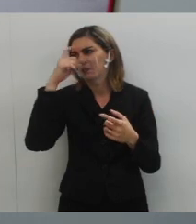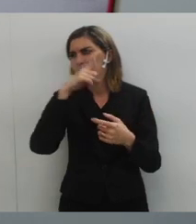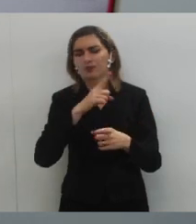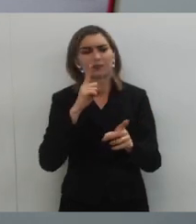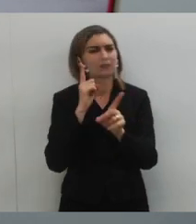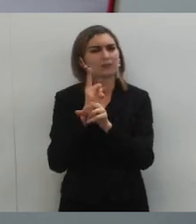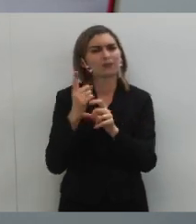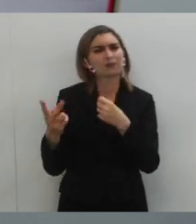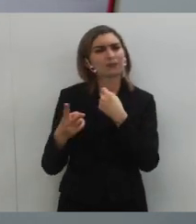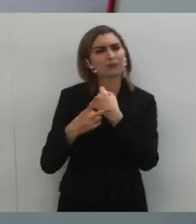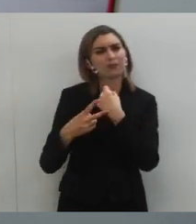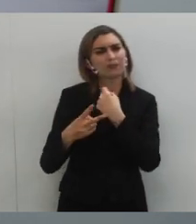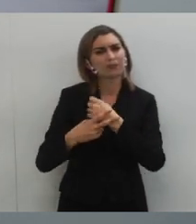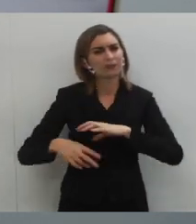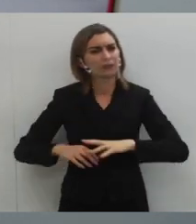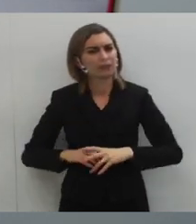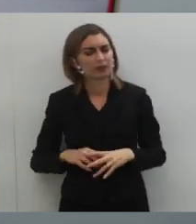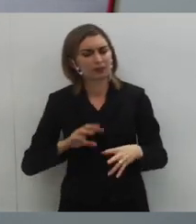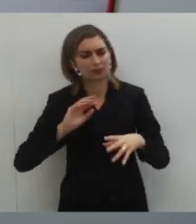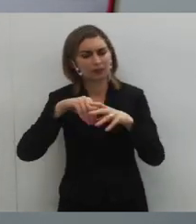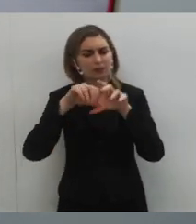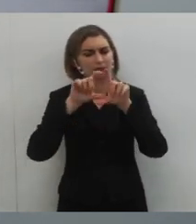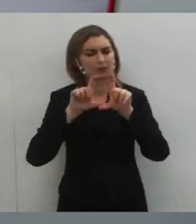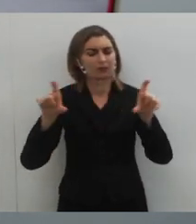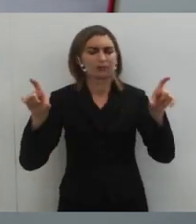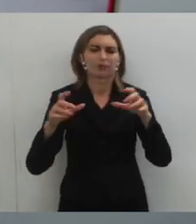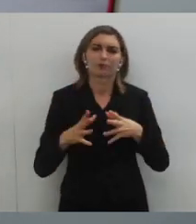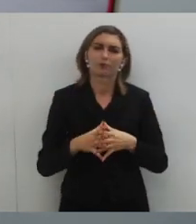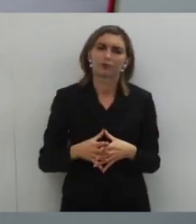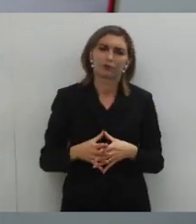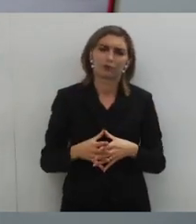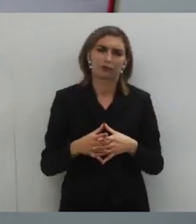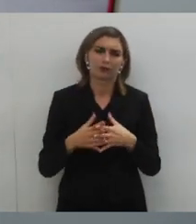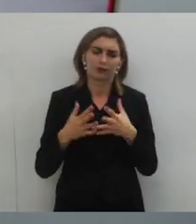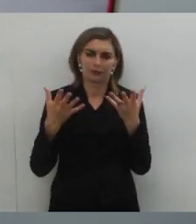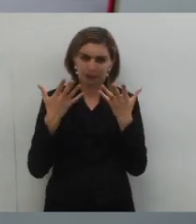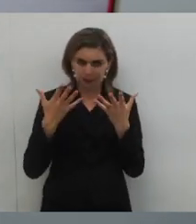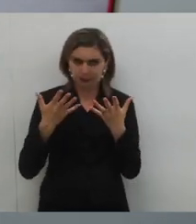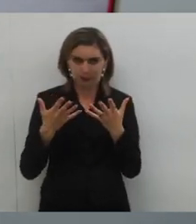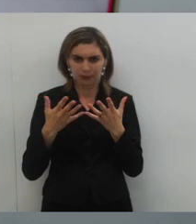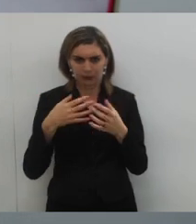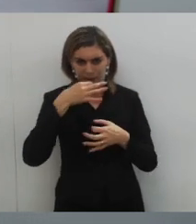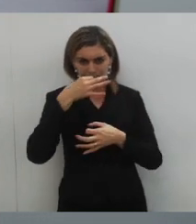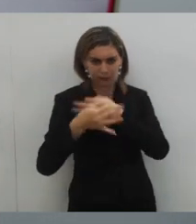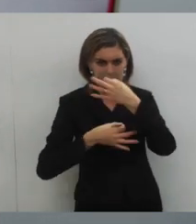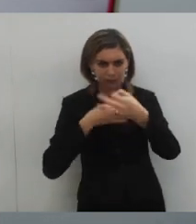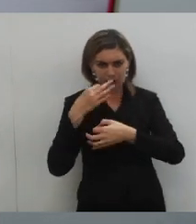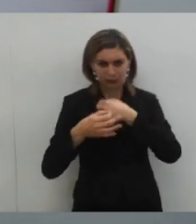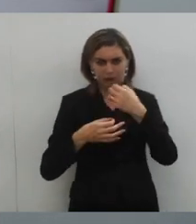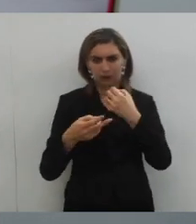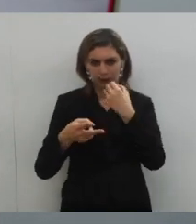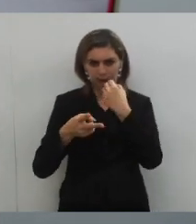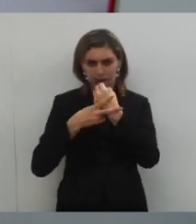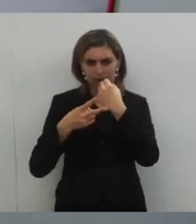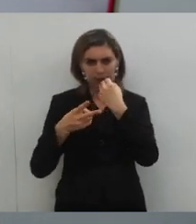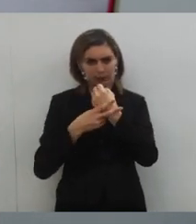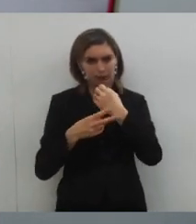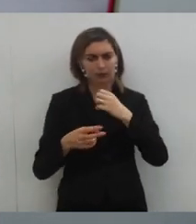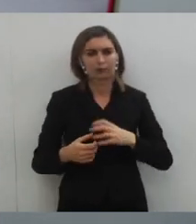em reconhecer um verbo dentro de uma oração. Quer uma dica? O